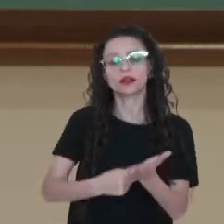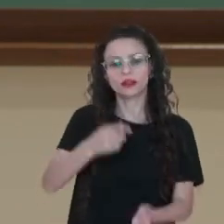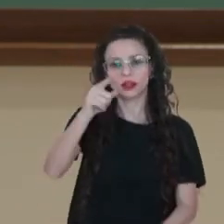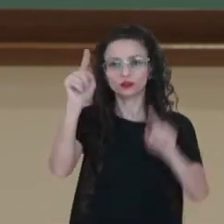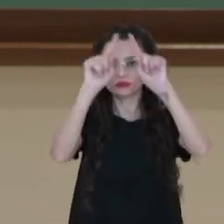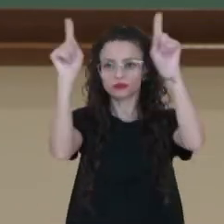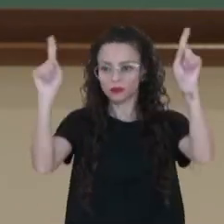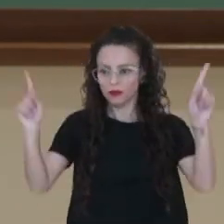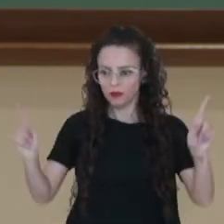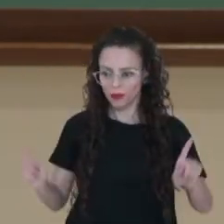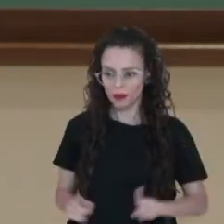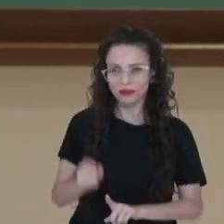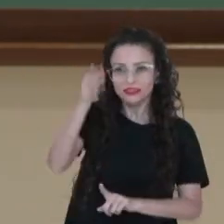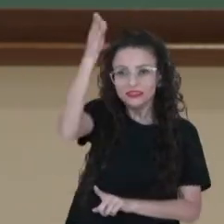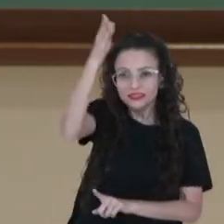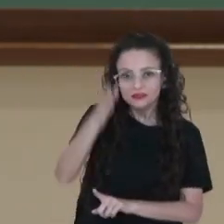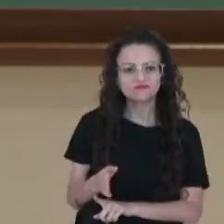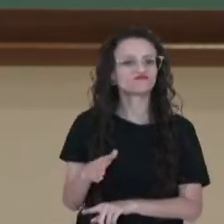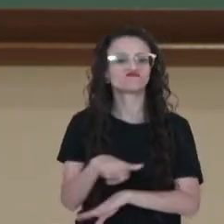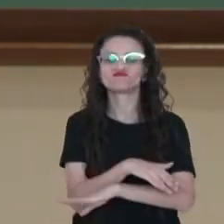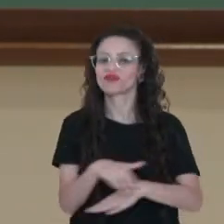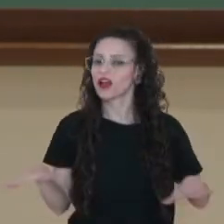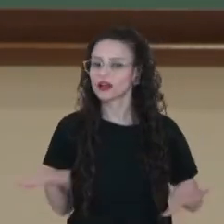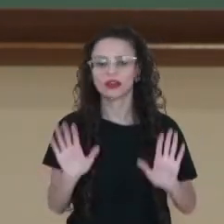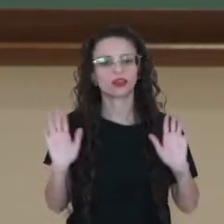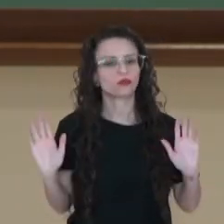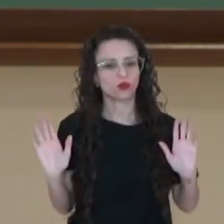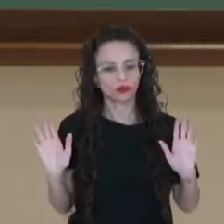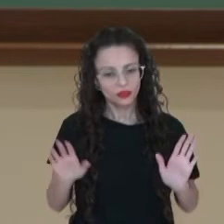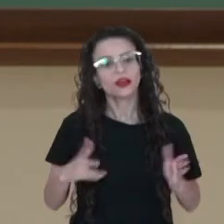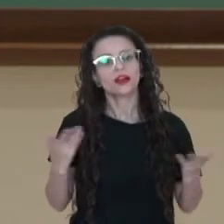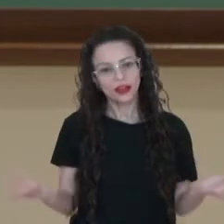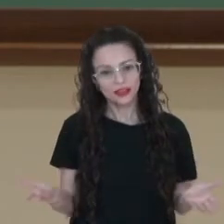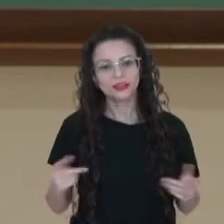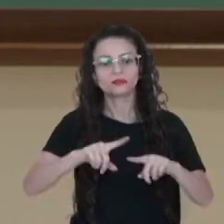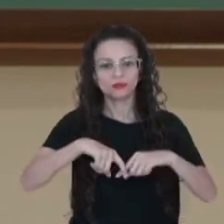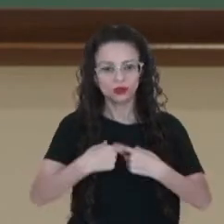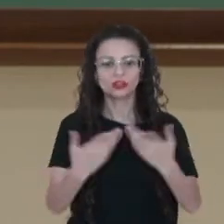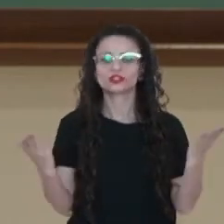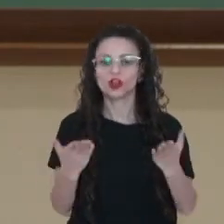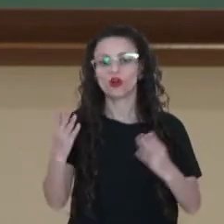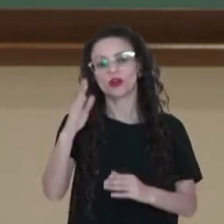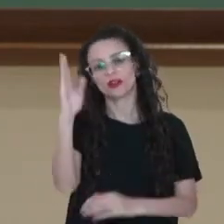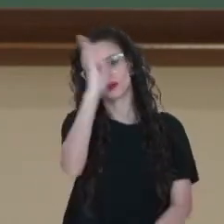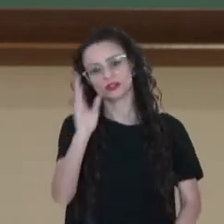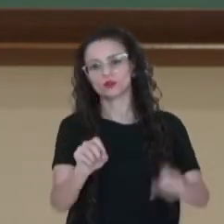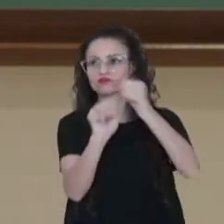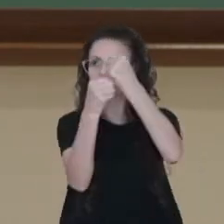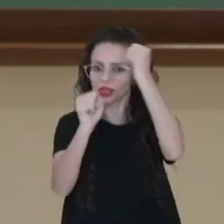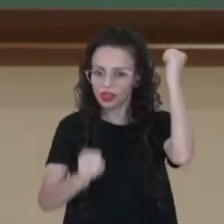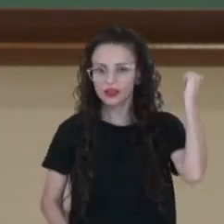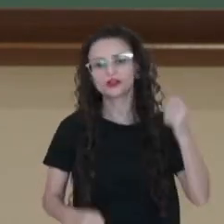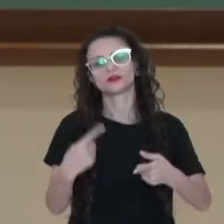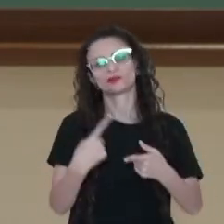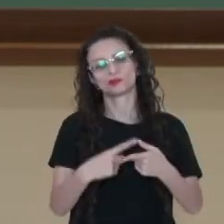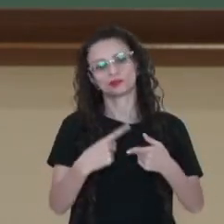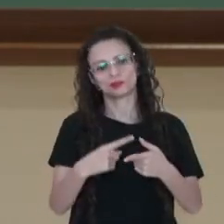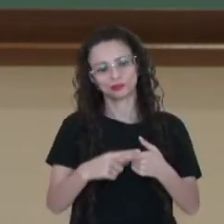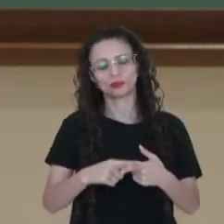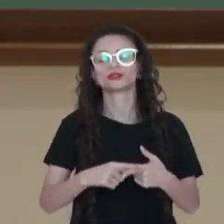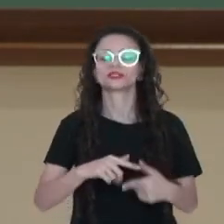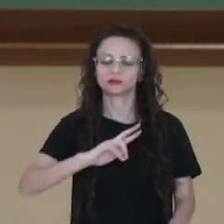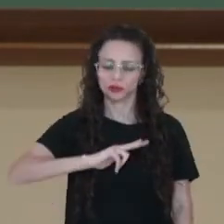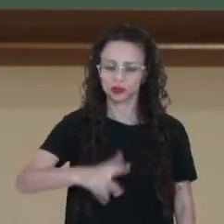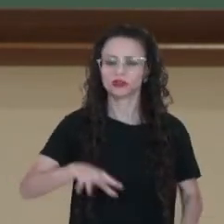ter significado, o que faz com que o Brasil se torne esse país imenso que ele é. Por quê? Porque os portugueses avançam o limite do Tratado